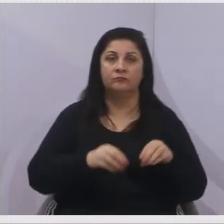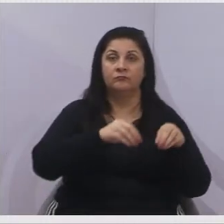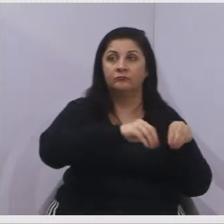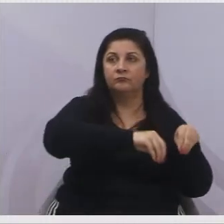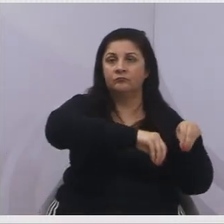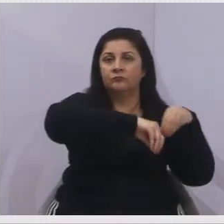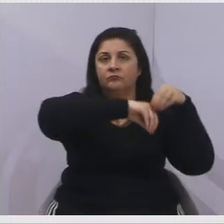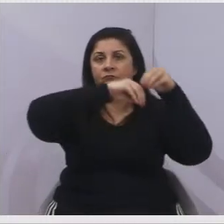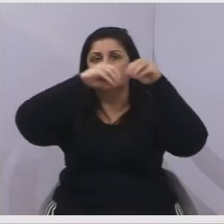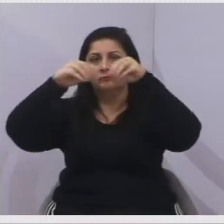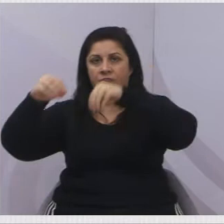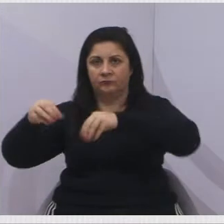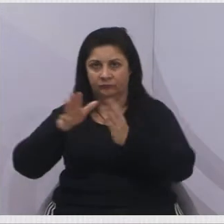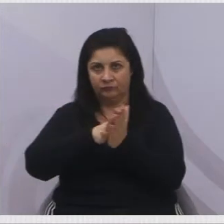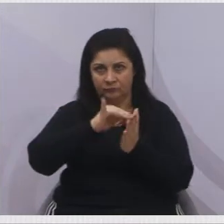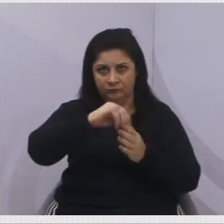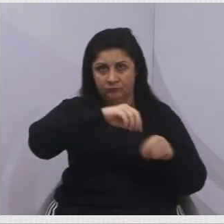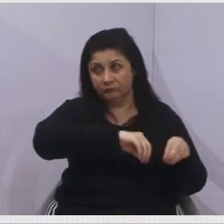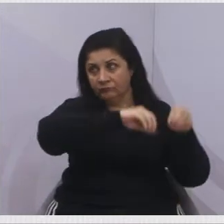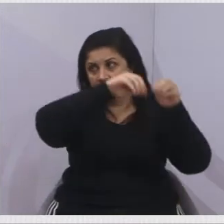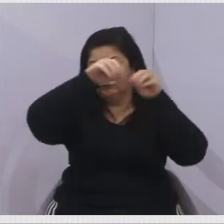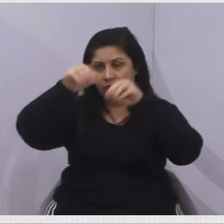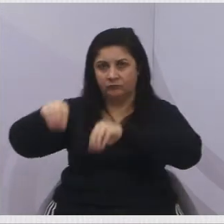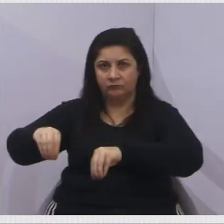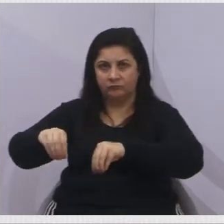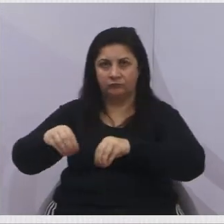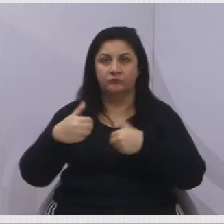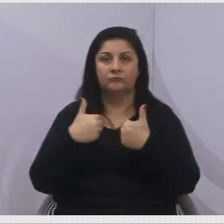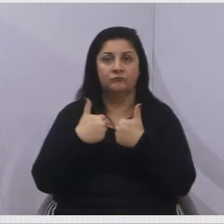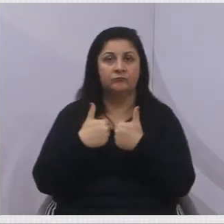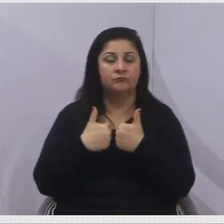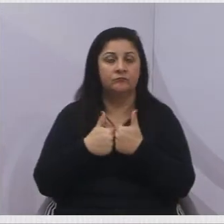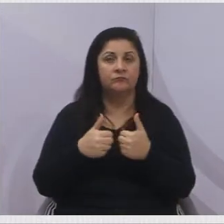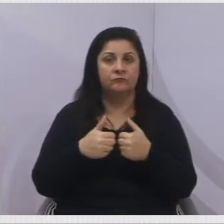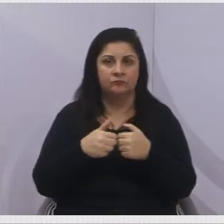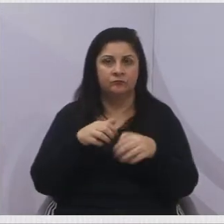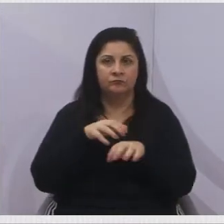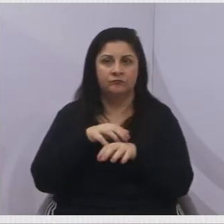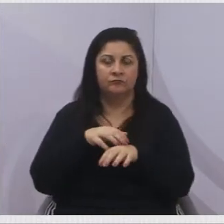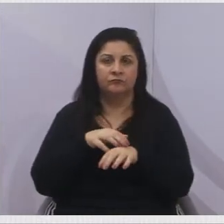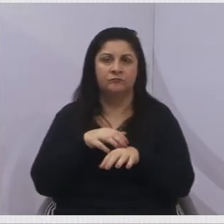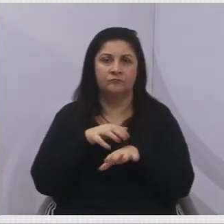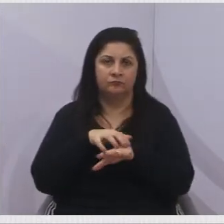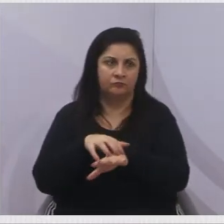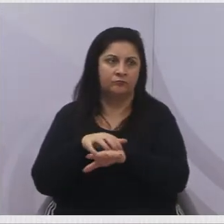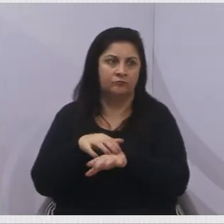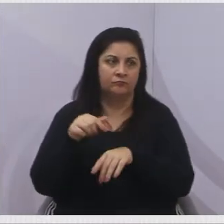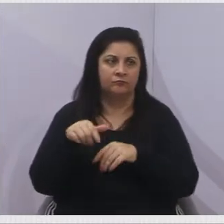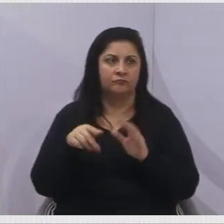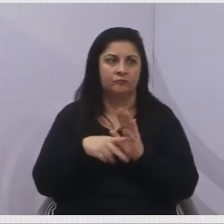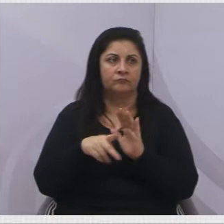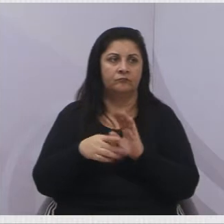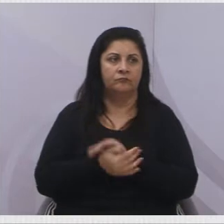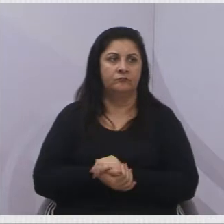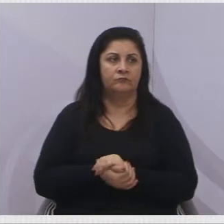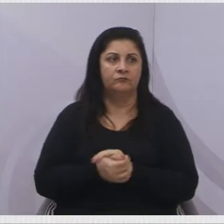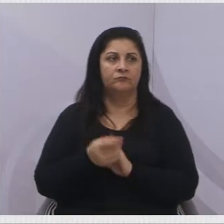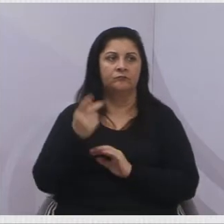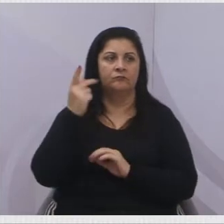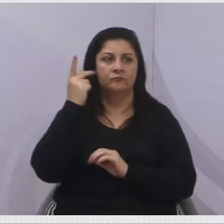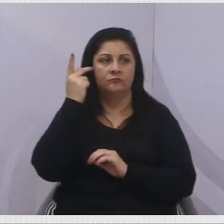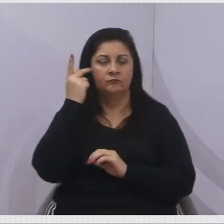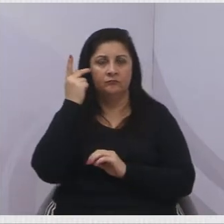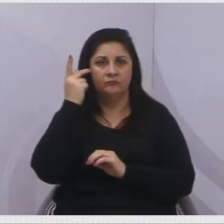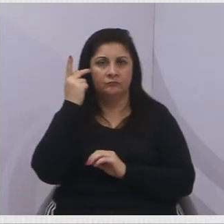deslocamento desses pacientes é feito pelo transporte ambulatorial. Nós temos em São José dos Campos, em Taubaté, em São